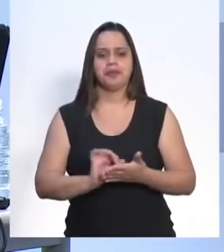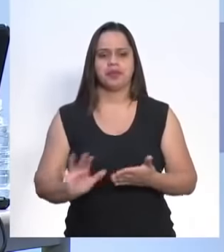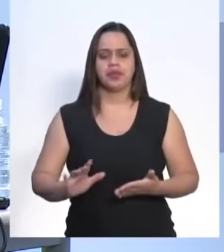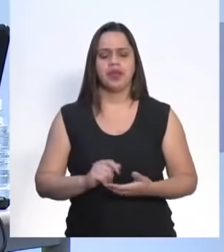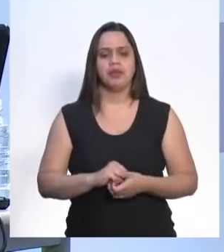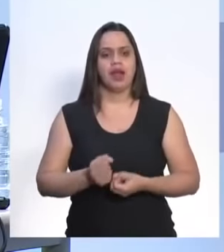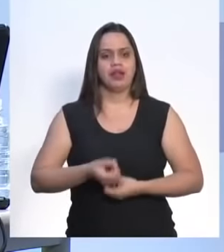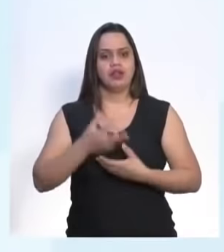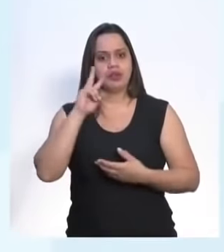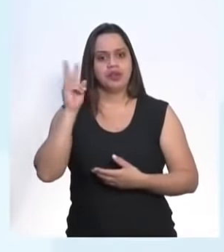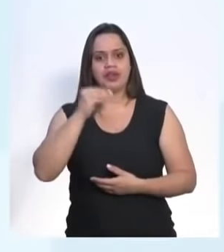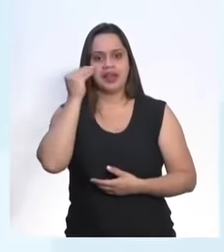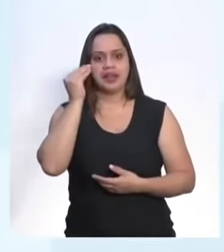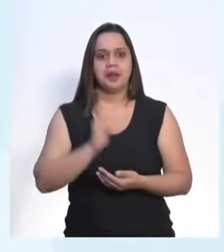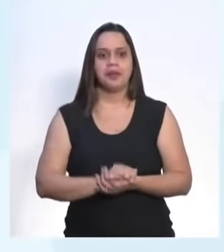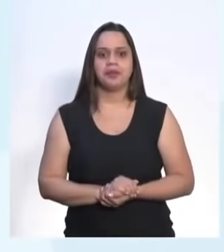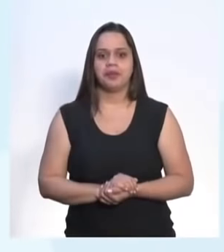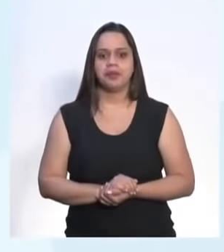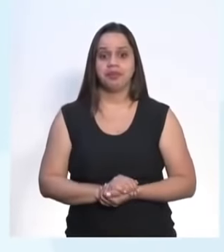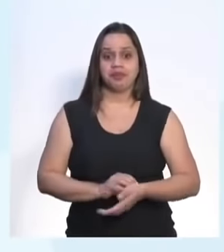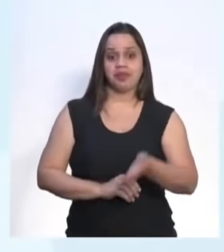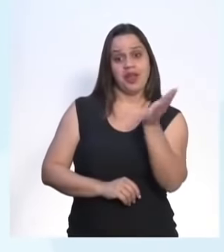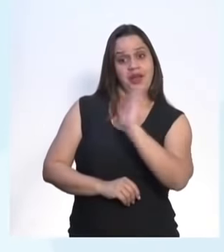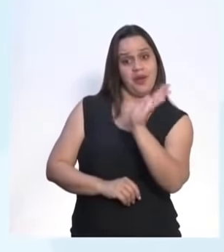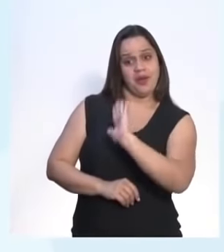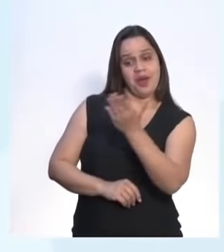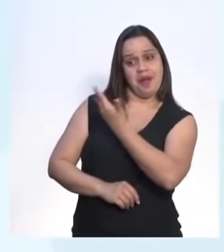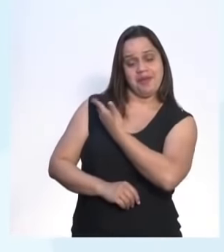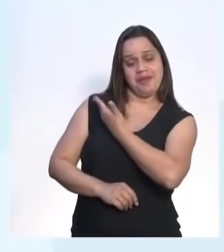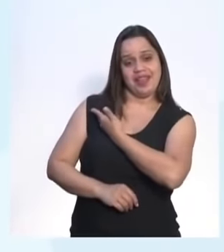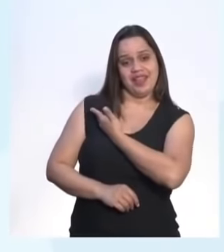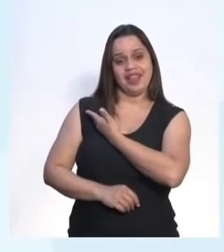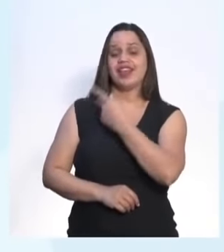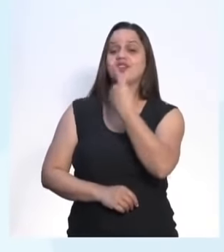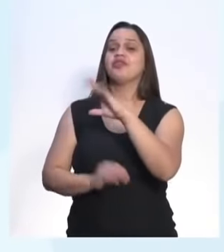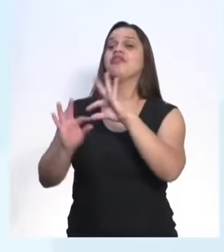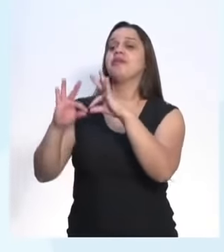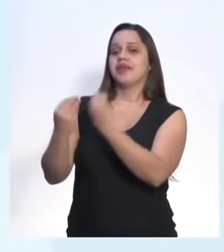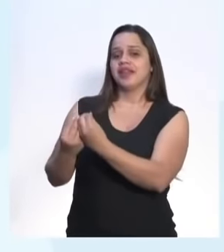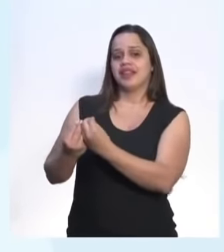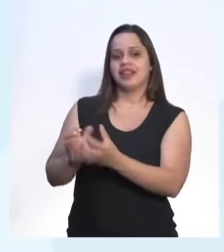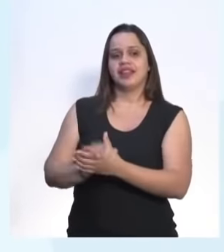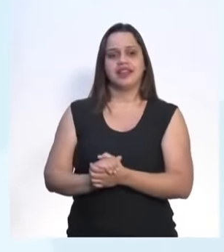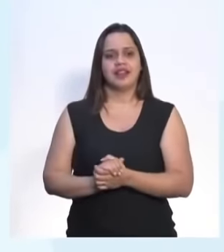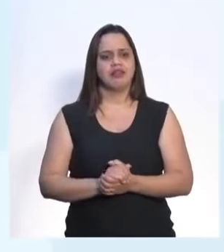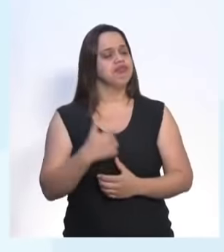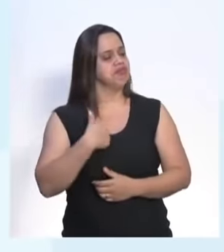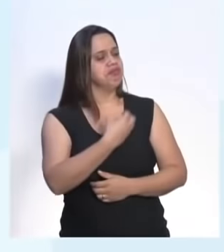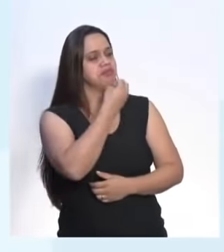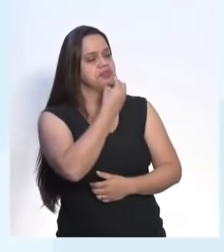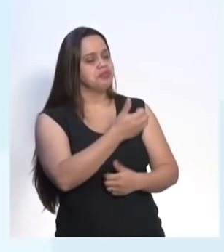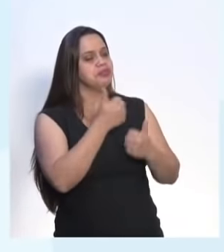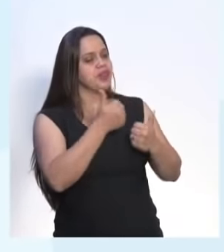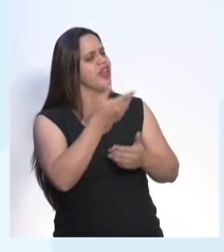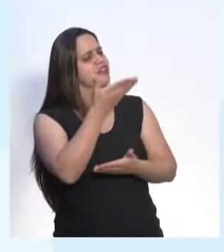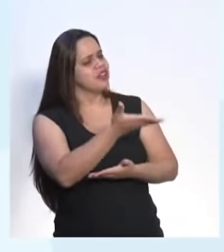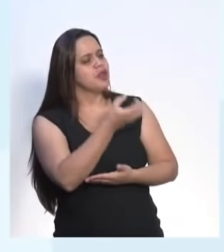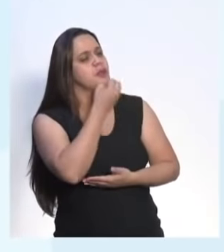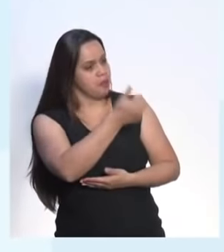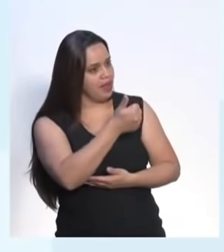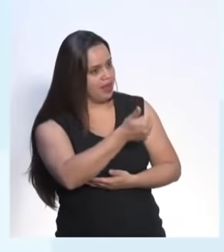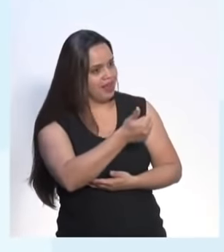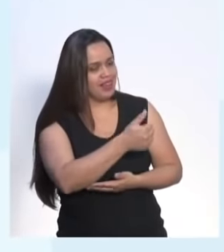discurso, Mônica. Bora. Olá, querido amigo. Como está a família? Estamos bem. E você,